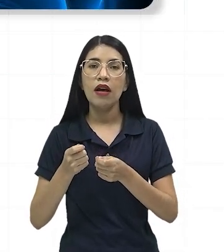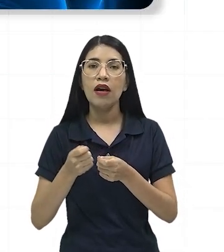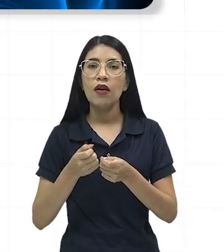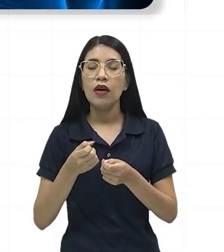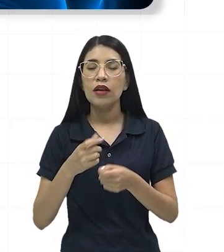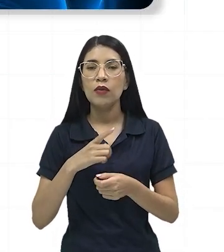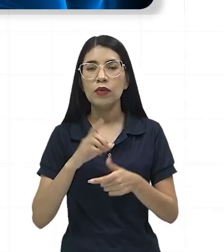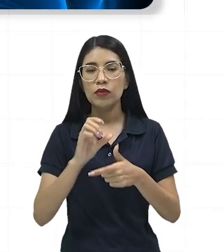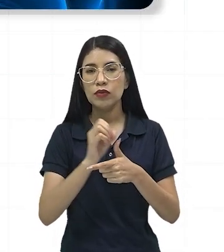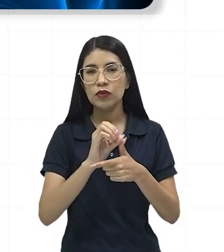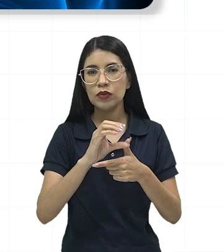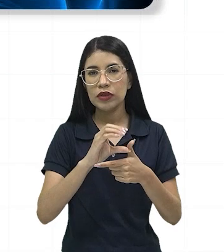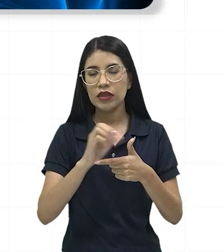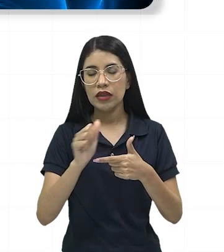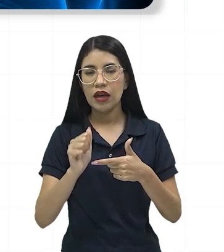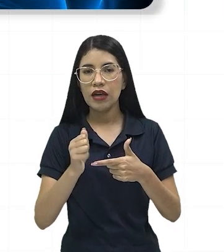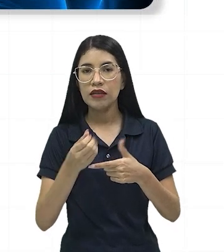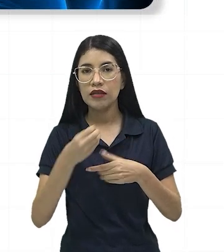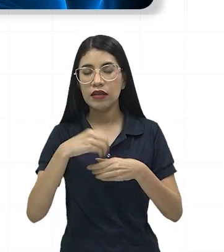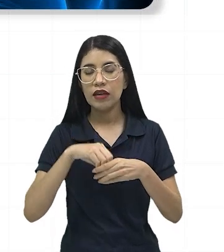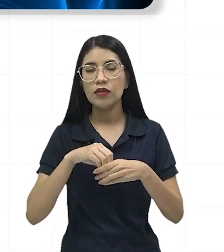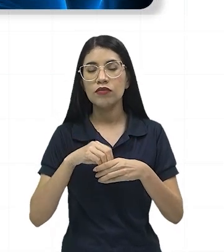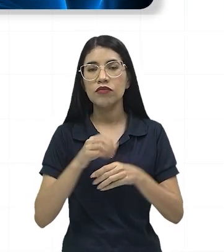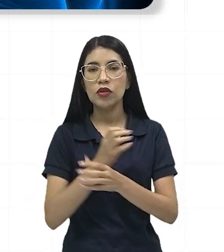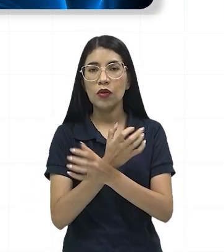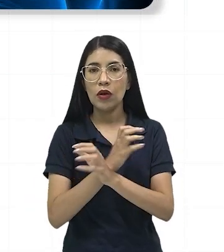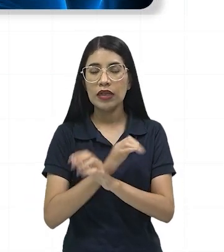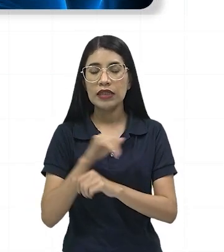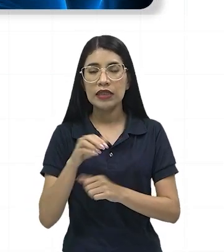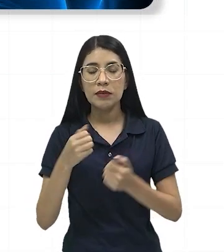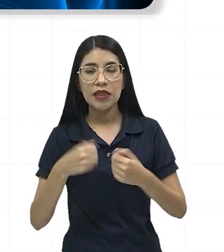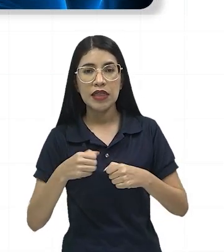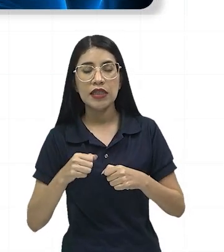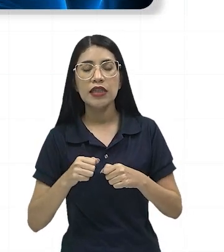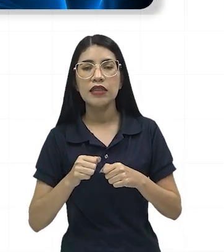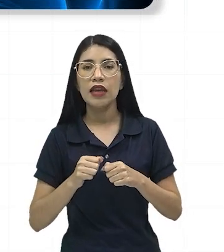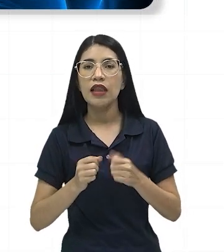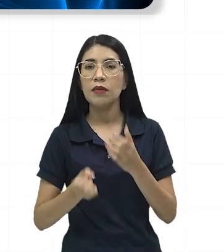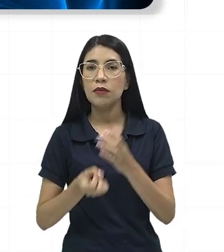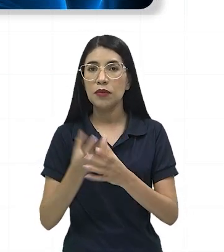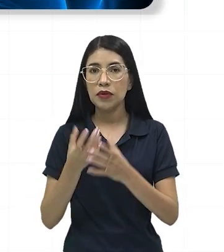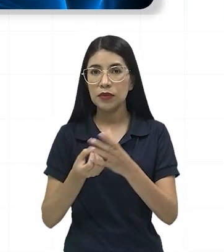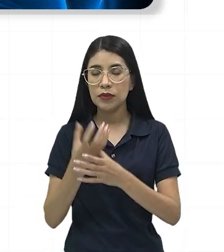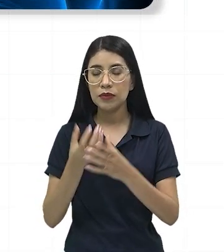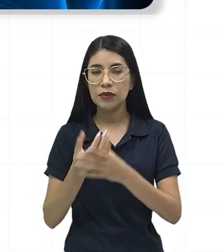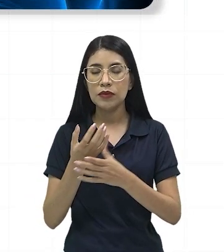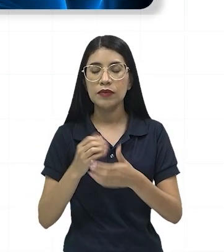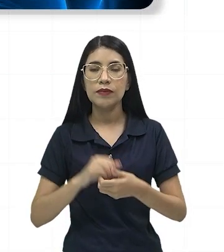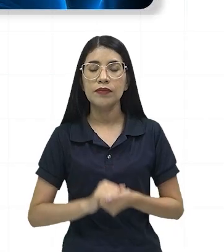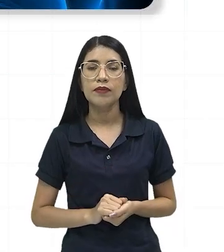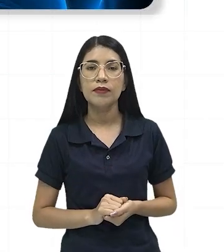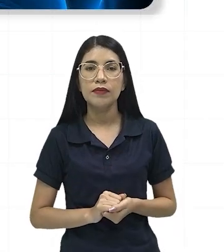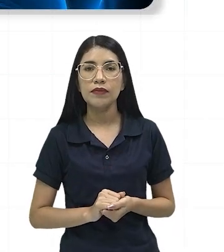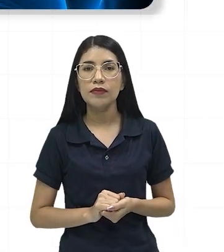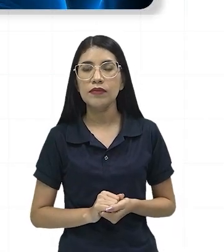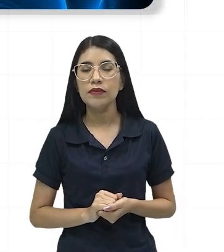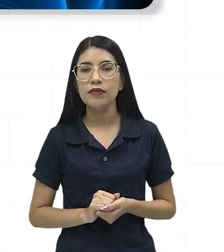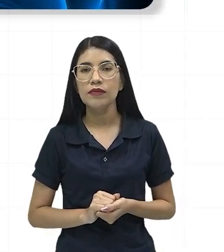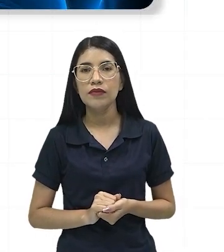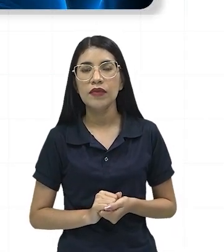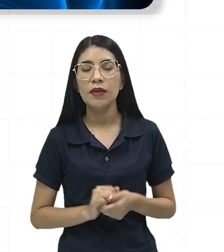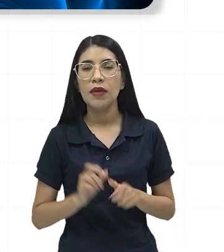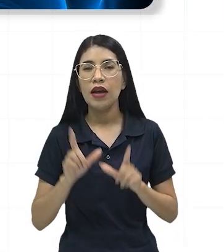de cálcio, né? Se os ossos estão precisando de cálcio, libera aí a calcitonina